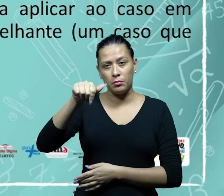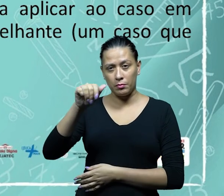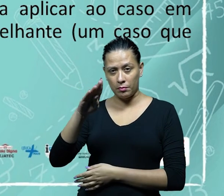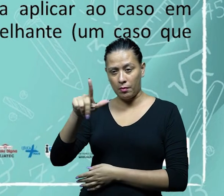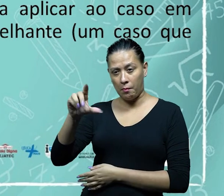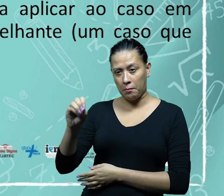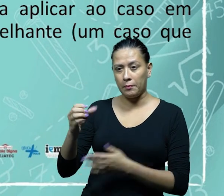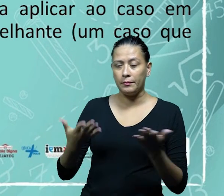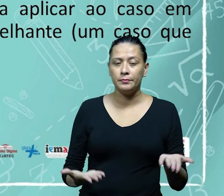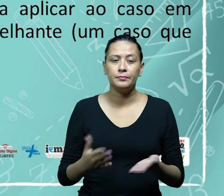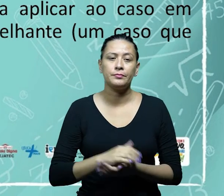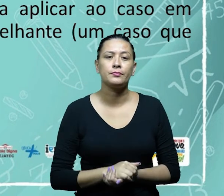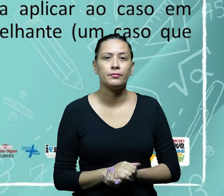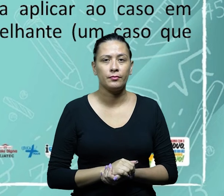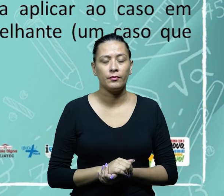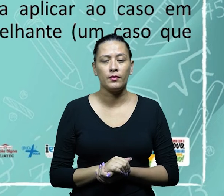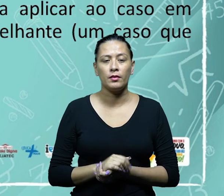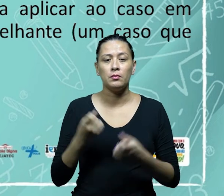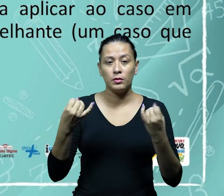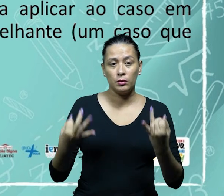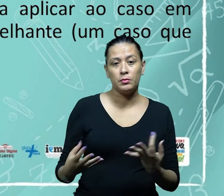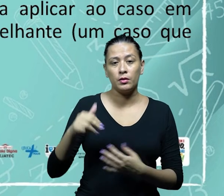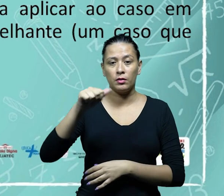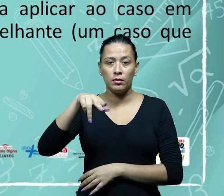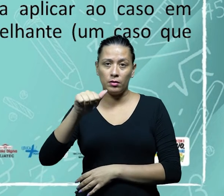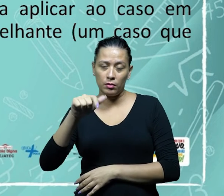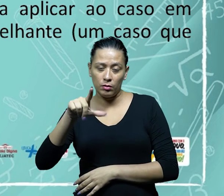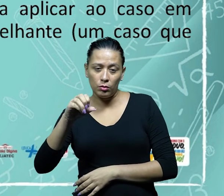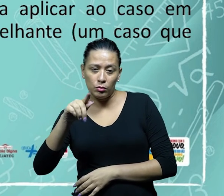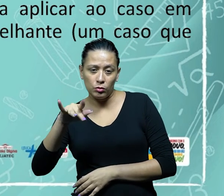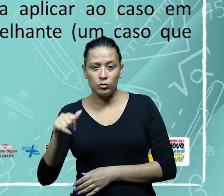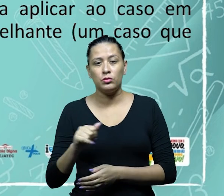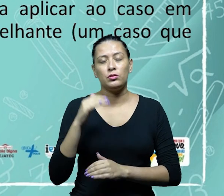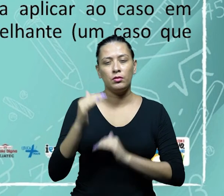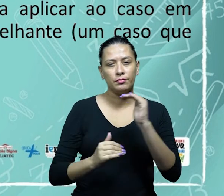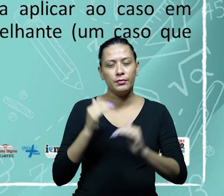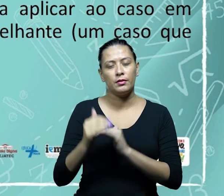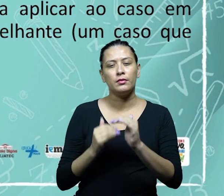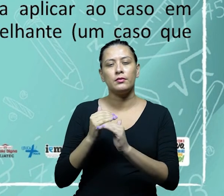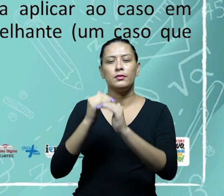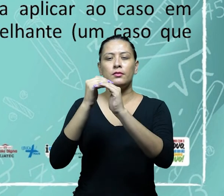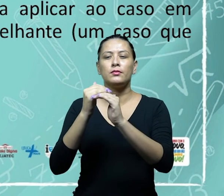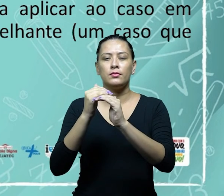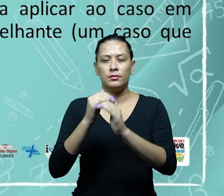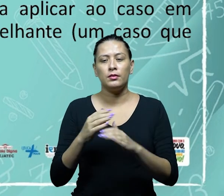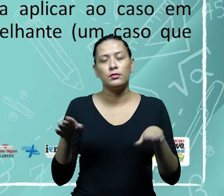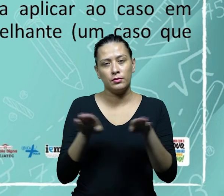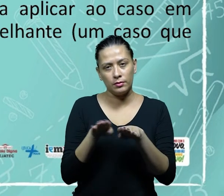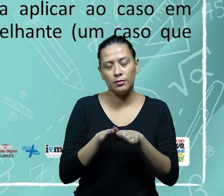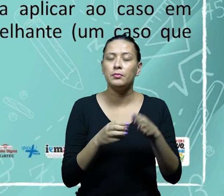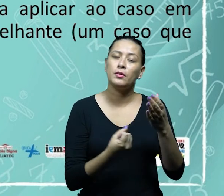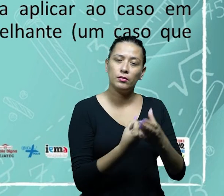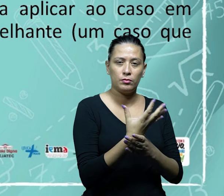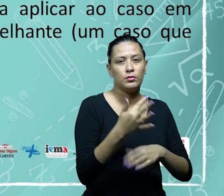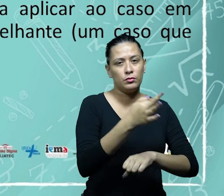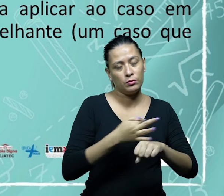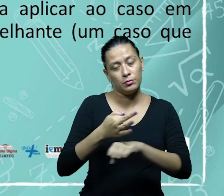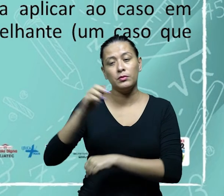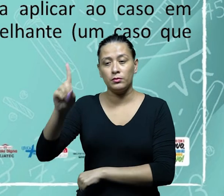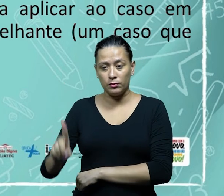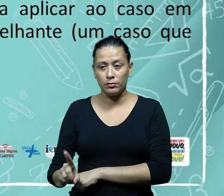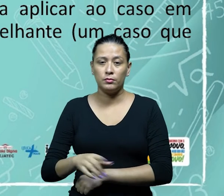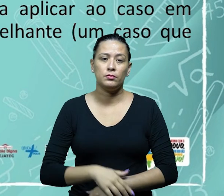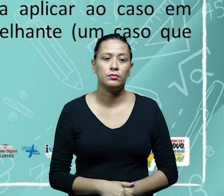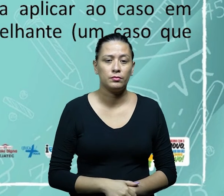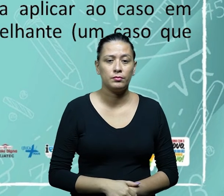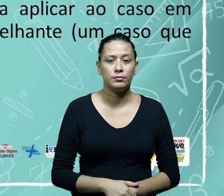né admitem que de fato analogia os princípios gerais do Direito né aí cuidar de também são fontes formais